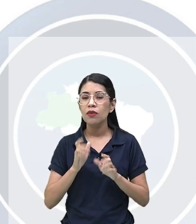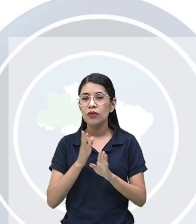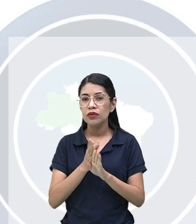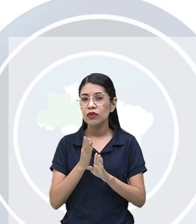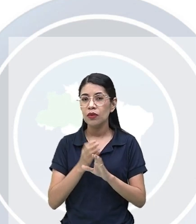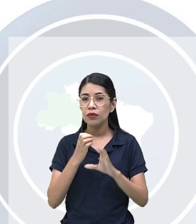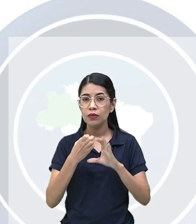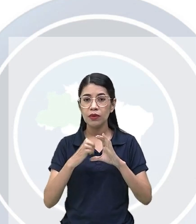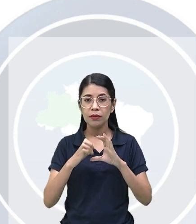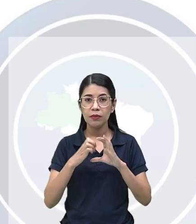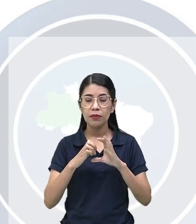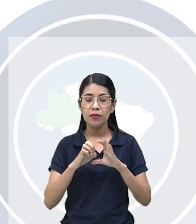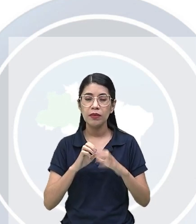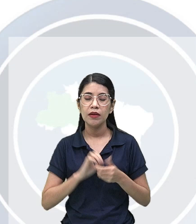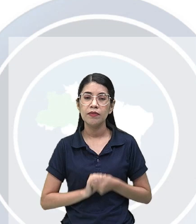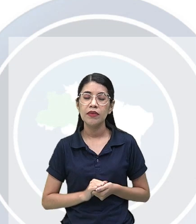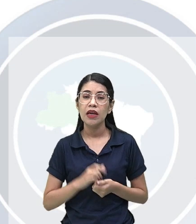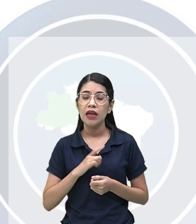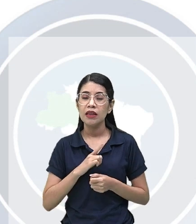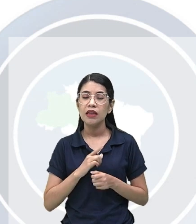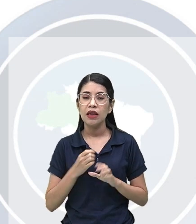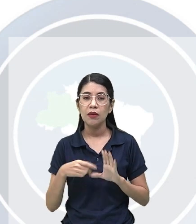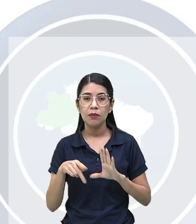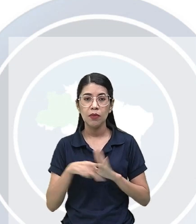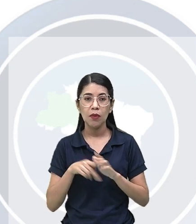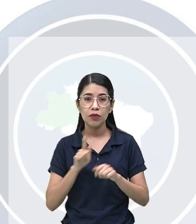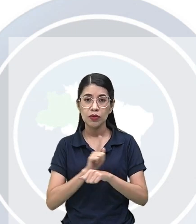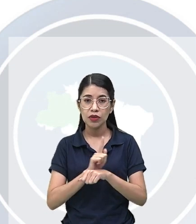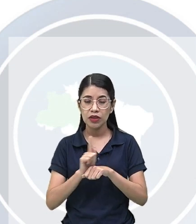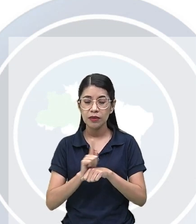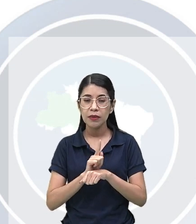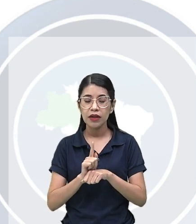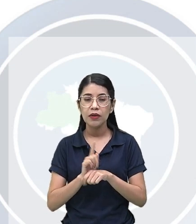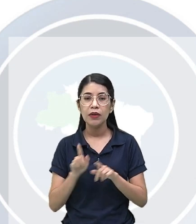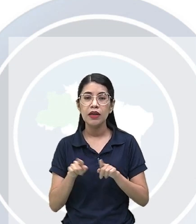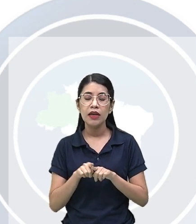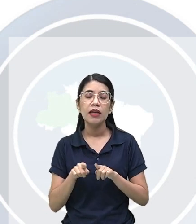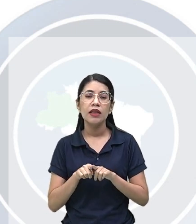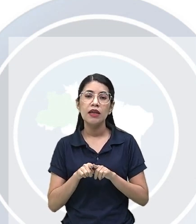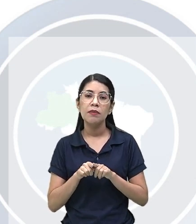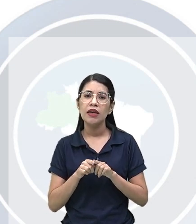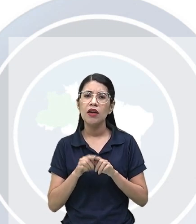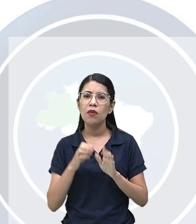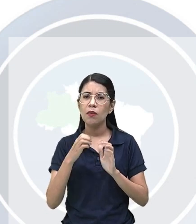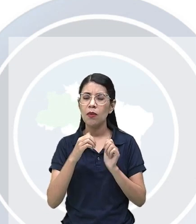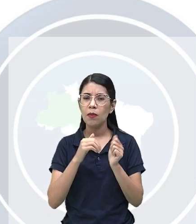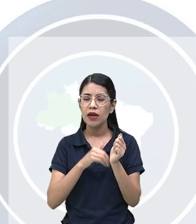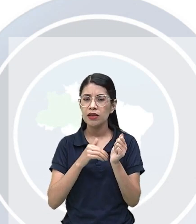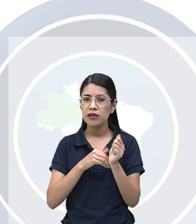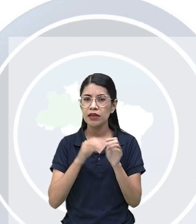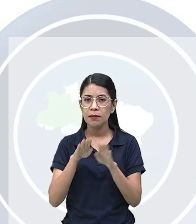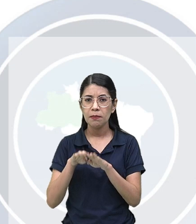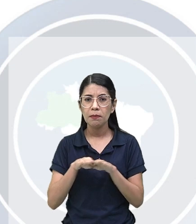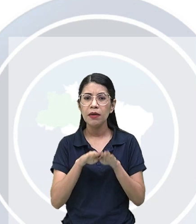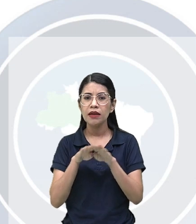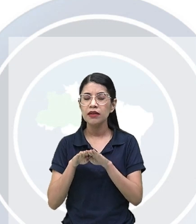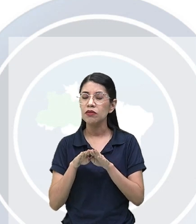e-mails da turma, eles estão numa conta do Gmail, né? E ele utiliza uma senha padrão, que é a senha